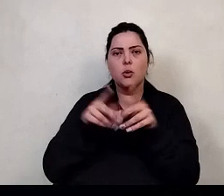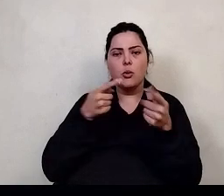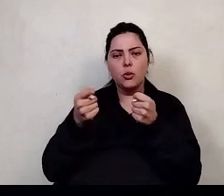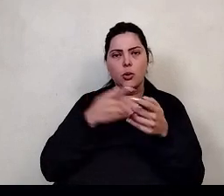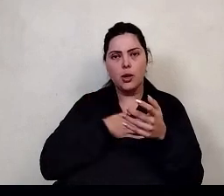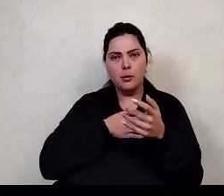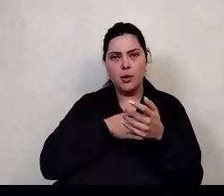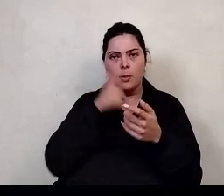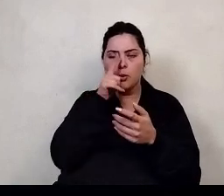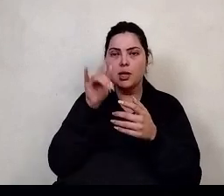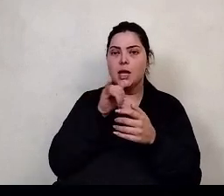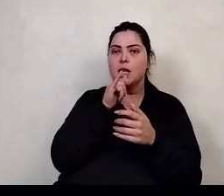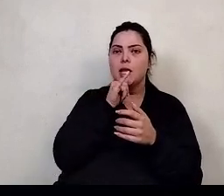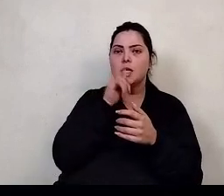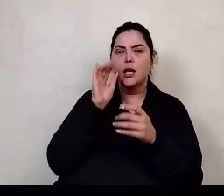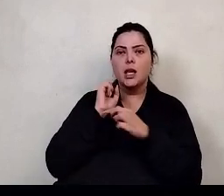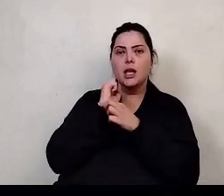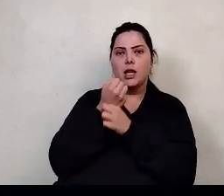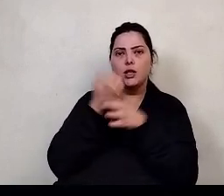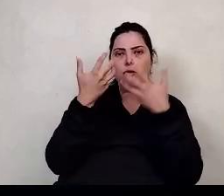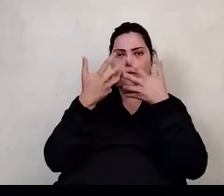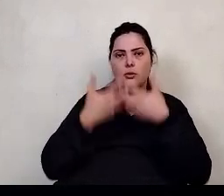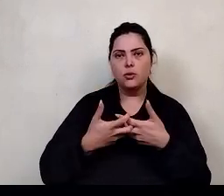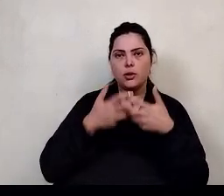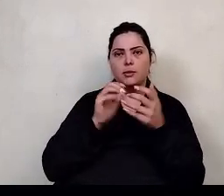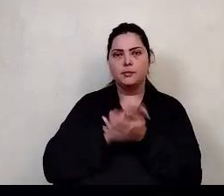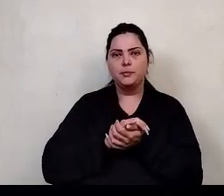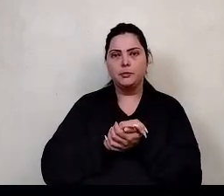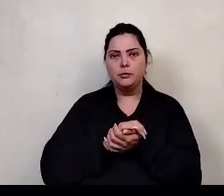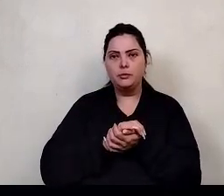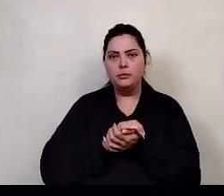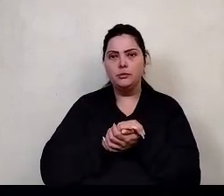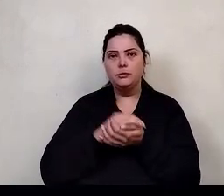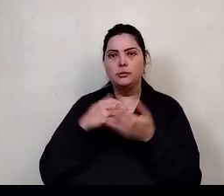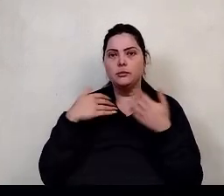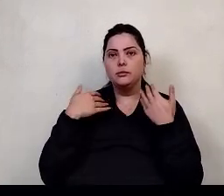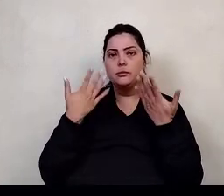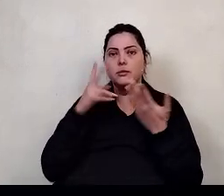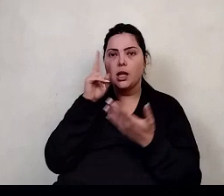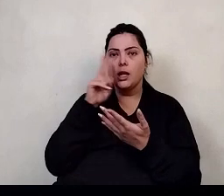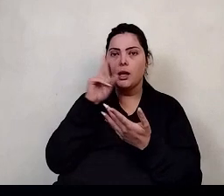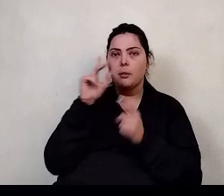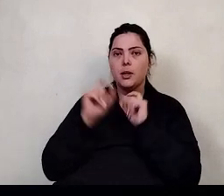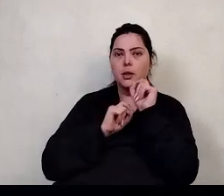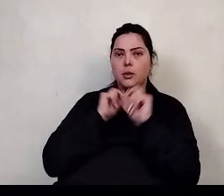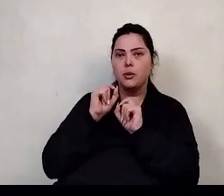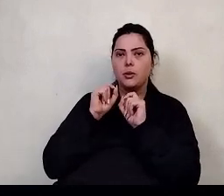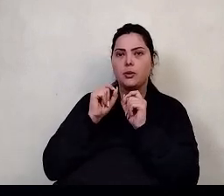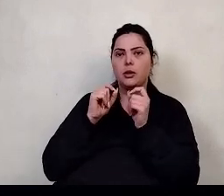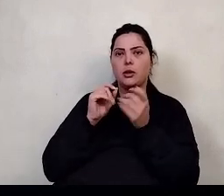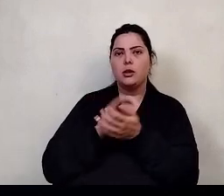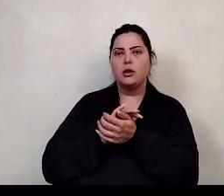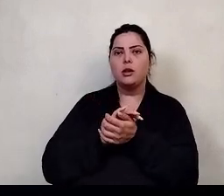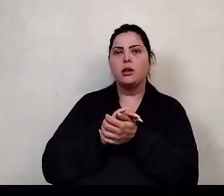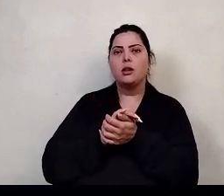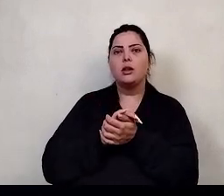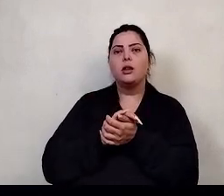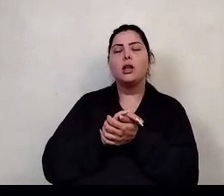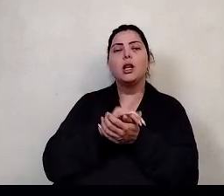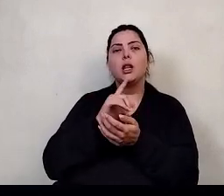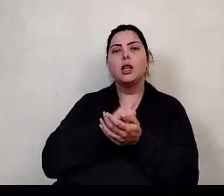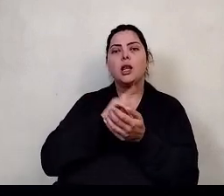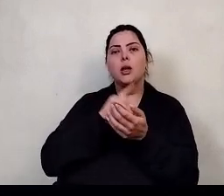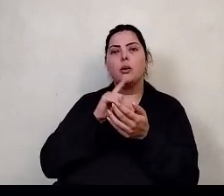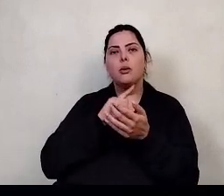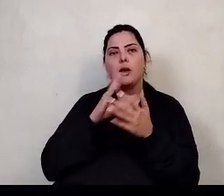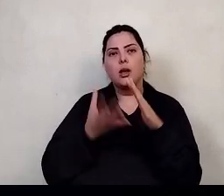testar e garantir que aquilo funcione. Bom, então relembrando a questão lá da account, eu tenho lá, por exemplo, o repositório, o service, o